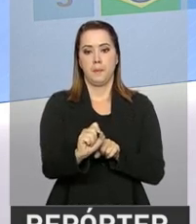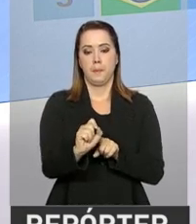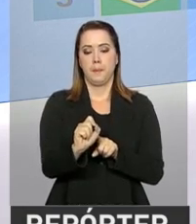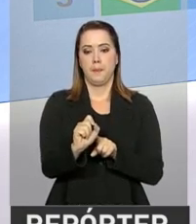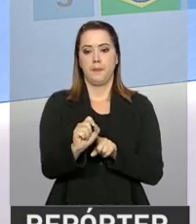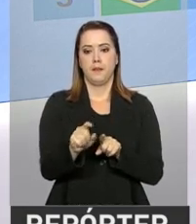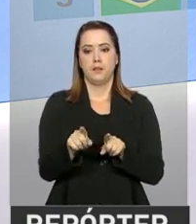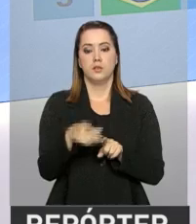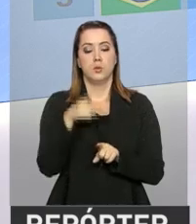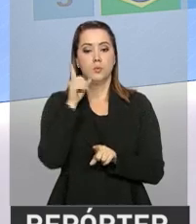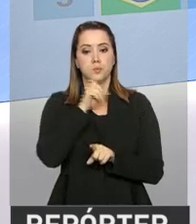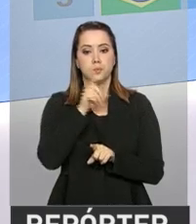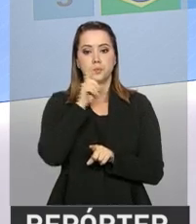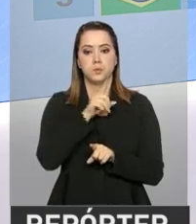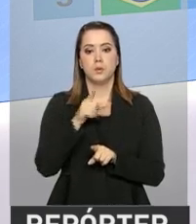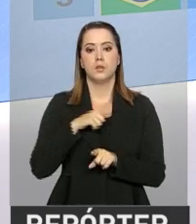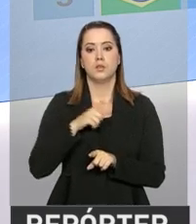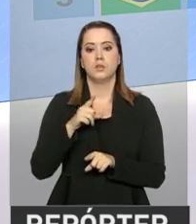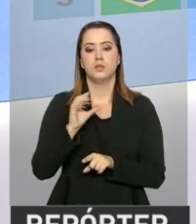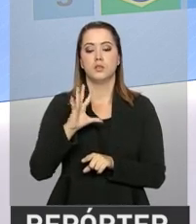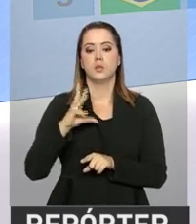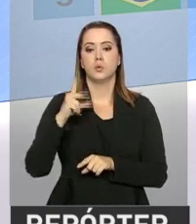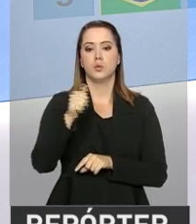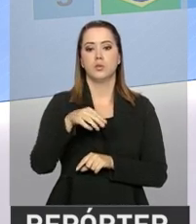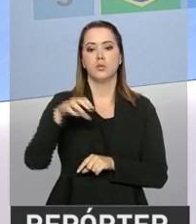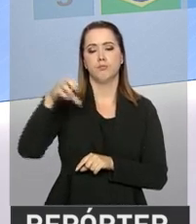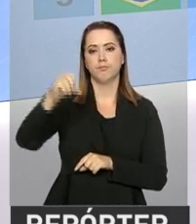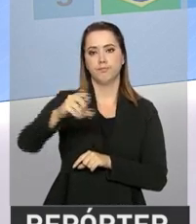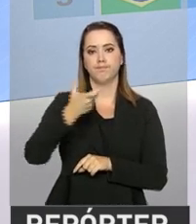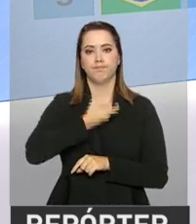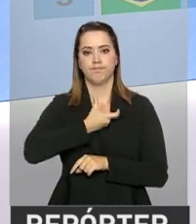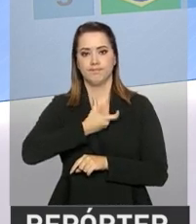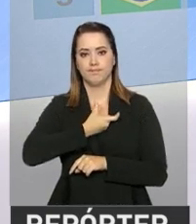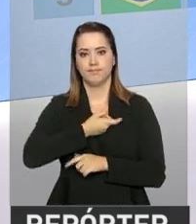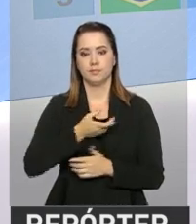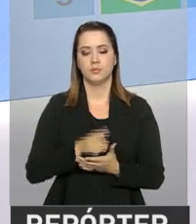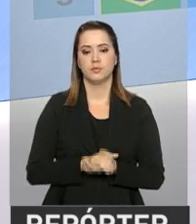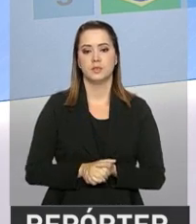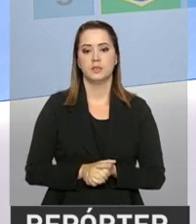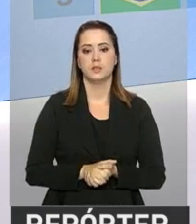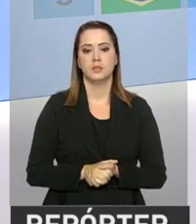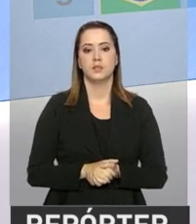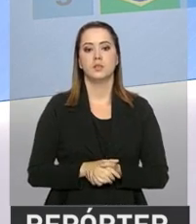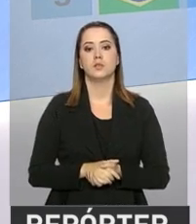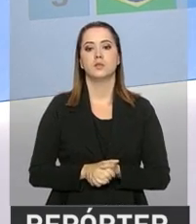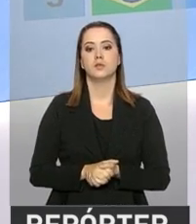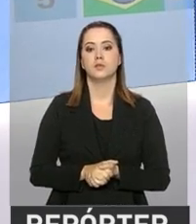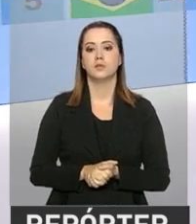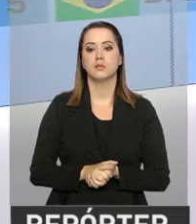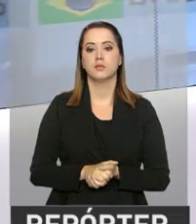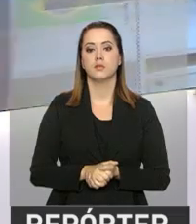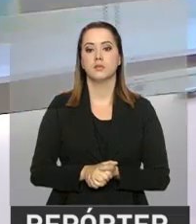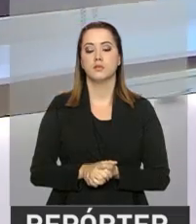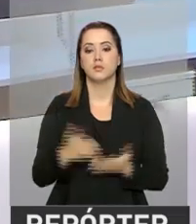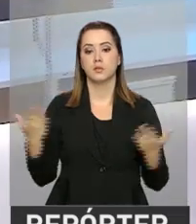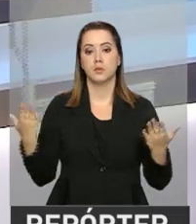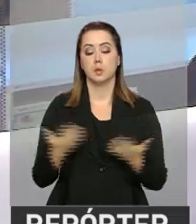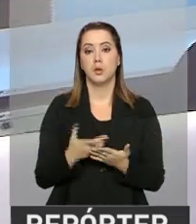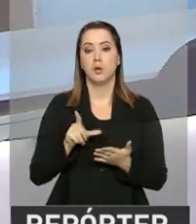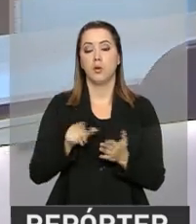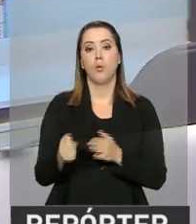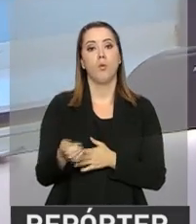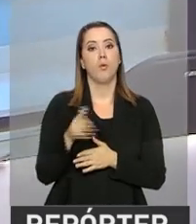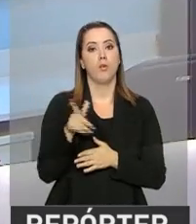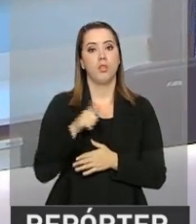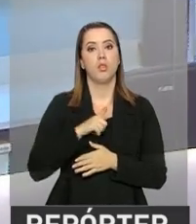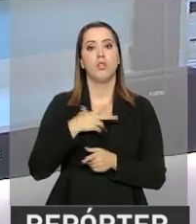21 no total. Os Estados Unidos, com 3 medalhas de ouro, 4 de prata, 2 de bronze, 9 no total. E agora há pouco, mais